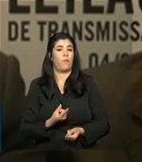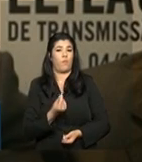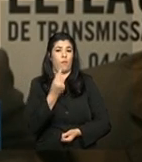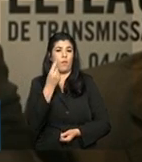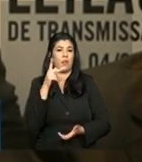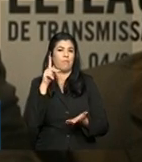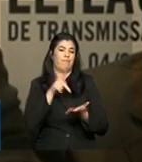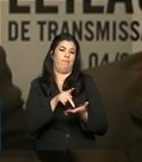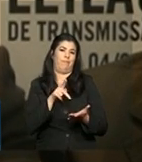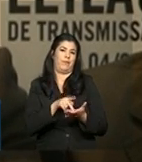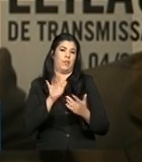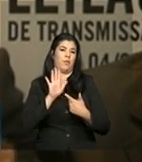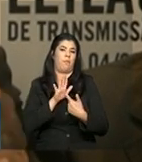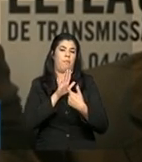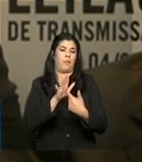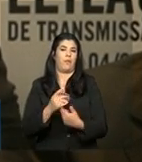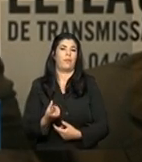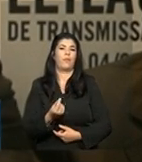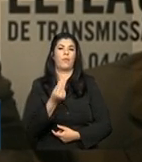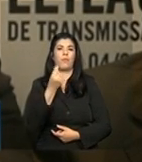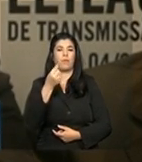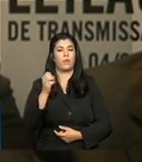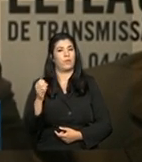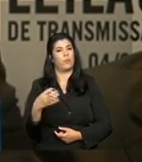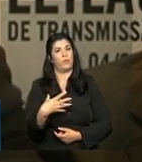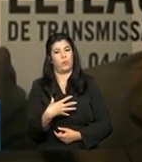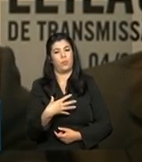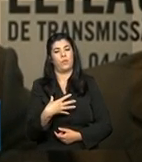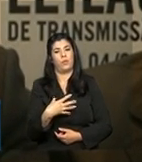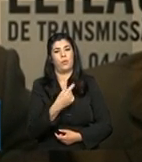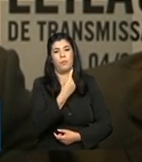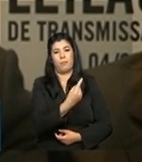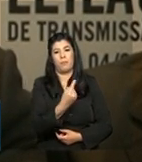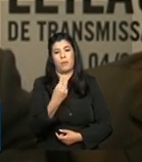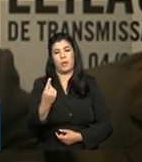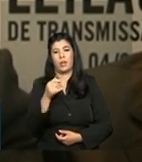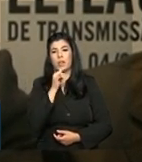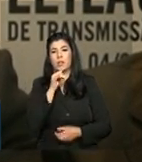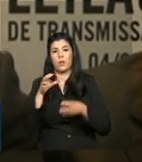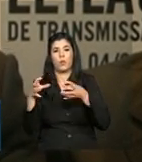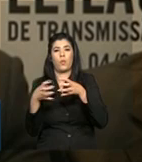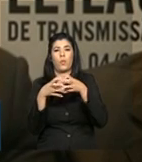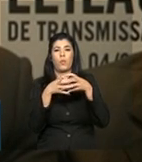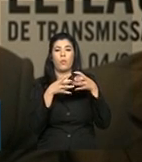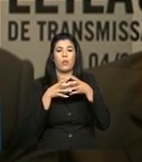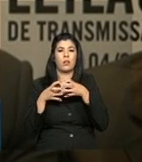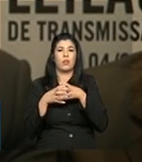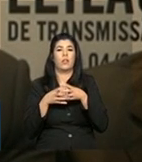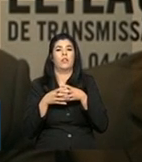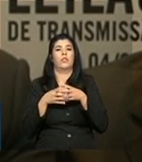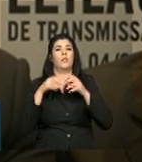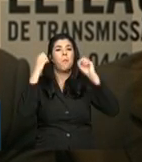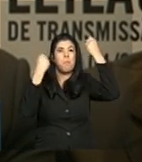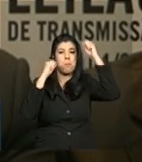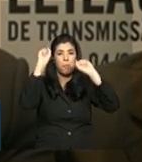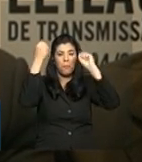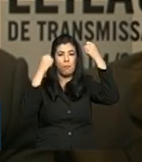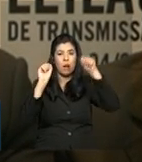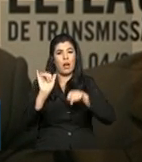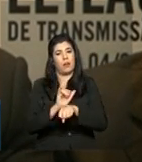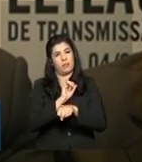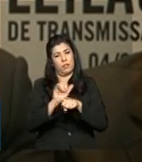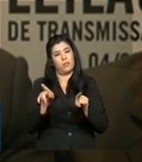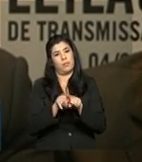agência. Então, já reflete um banco de preço com valores, né, para cada item, componente dos equipamentos de infraestrutura já atualizados.